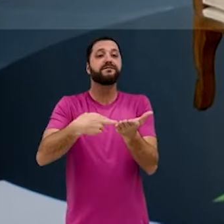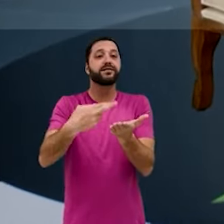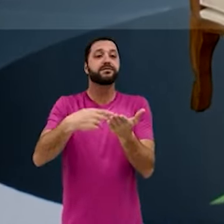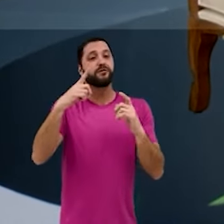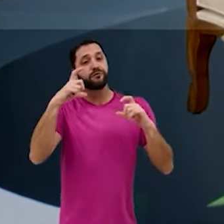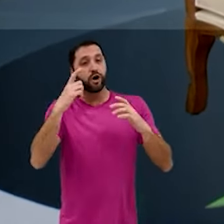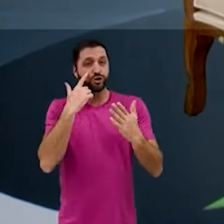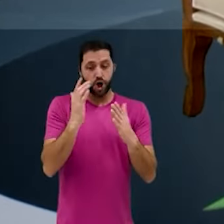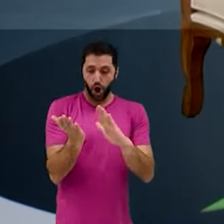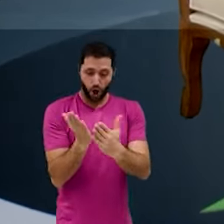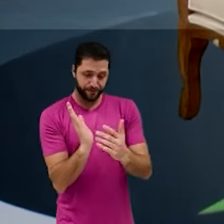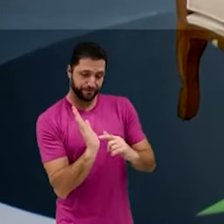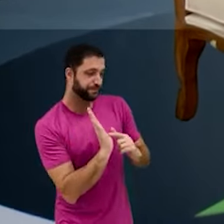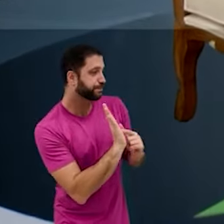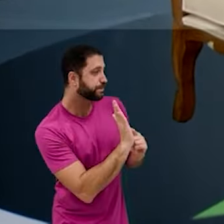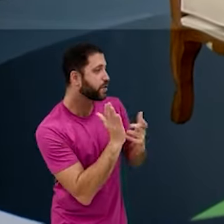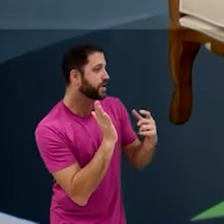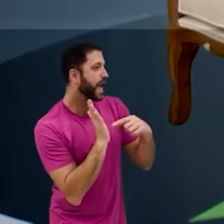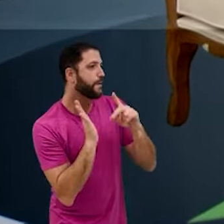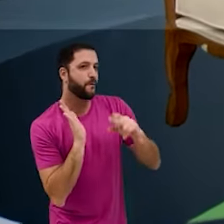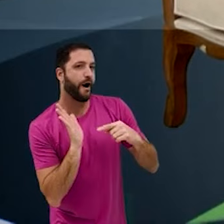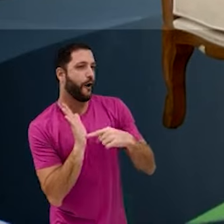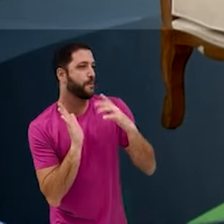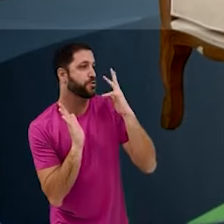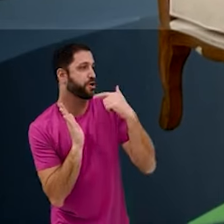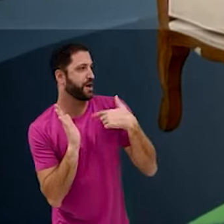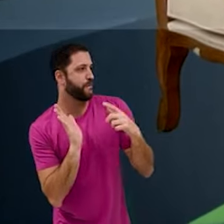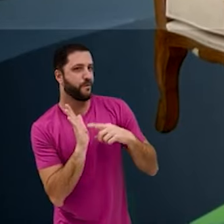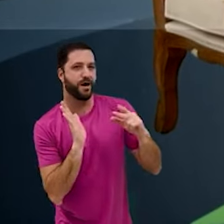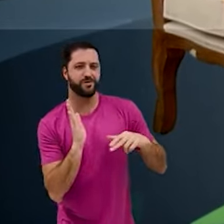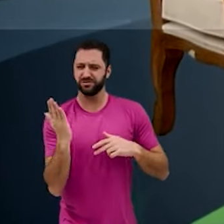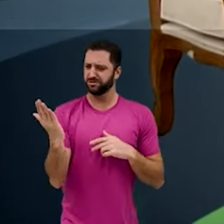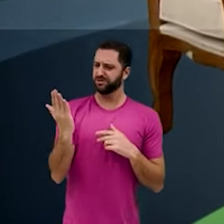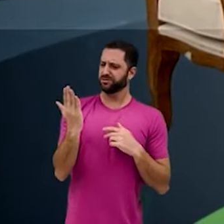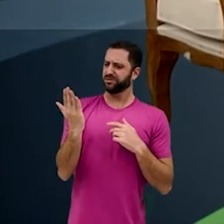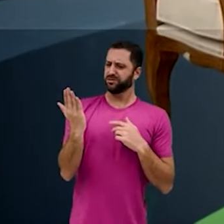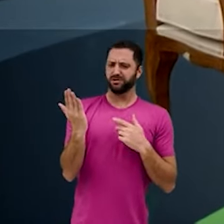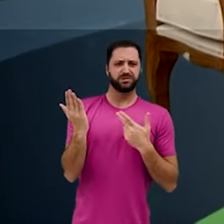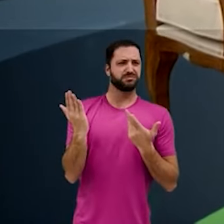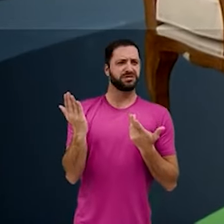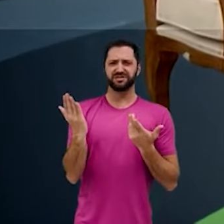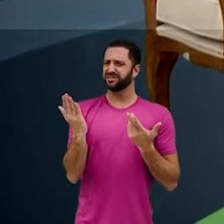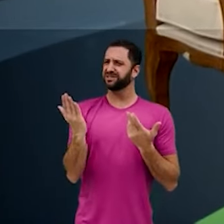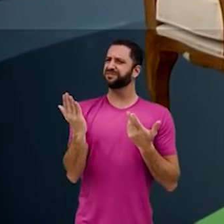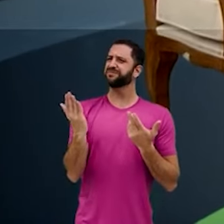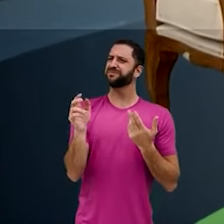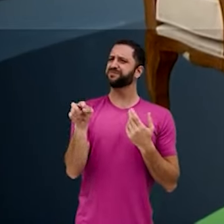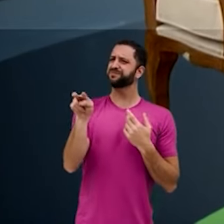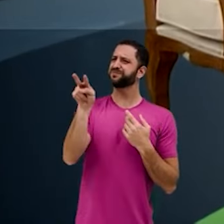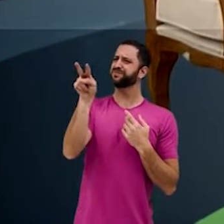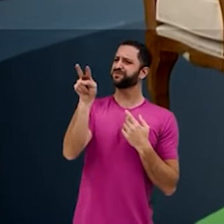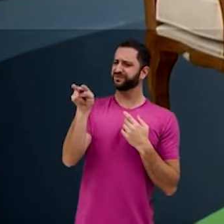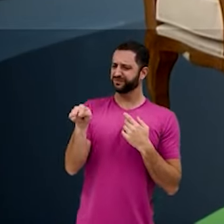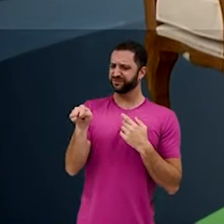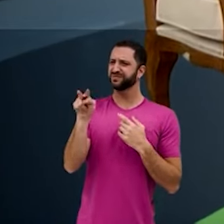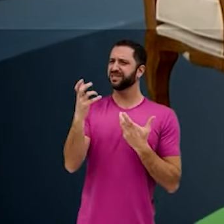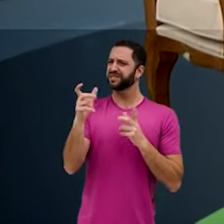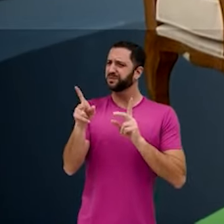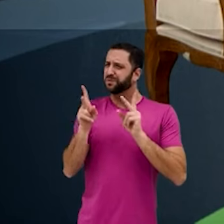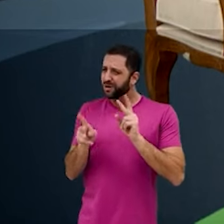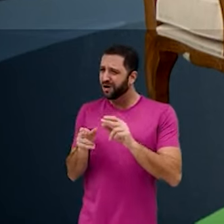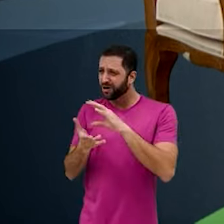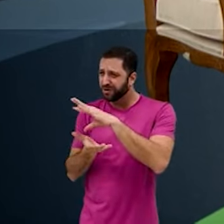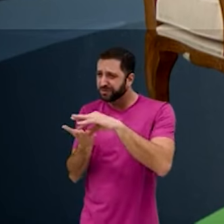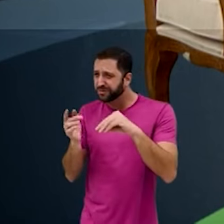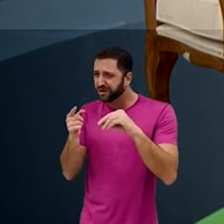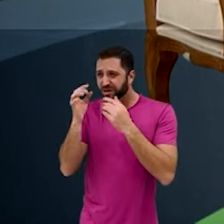eu queria ficar parecido com ela, de uma famosa, ou de algo que a sociedade impunha como beleza. E aí eu